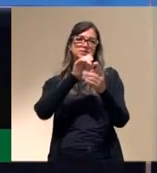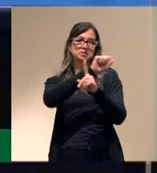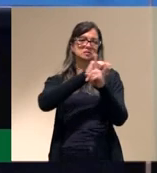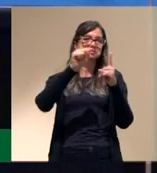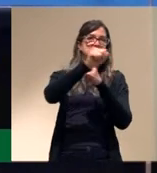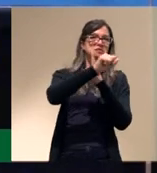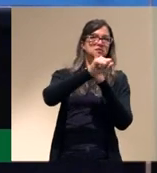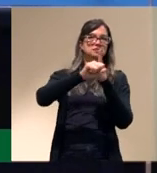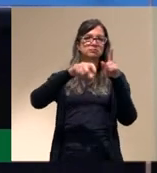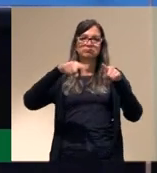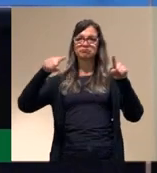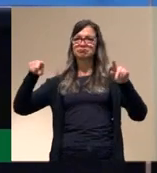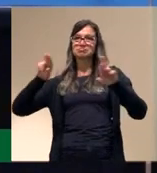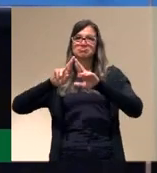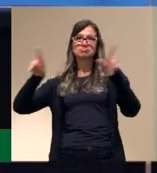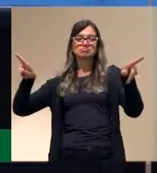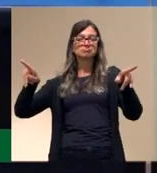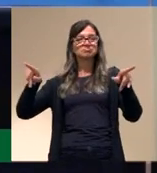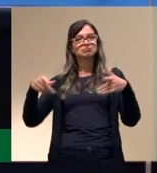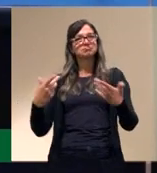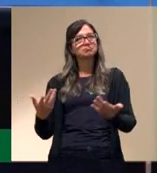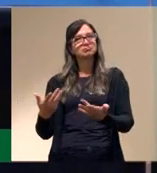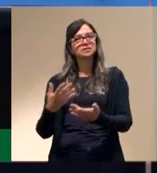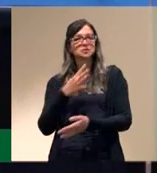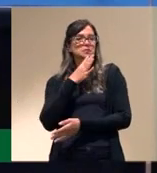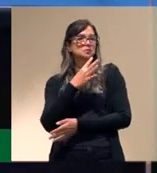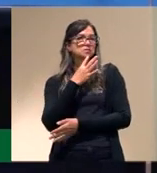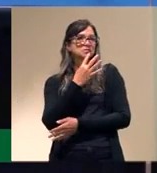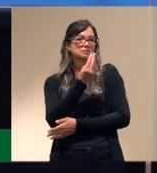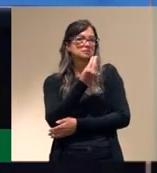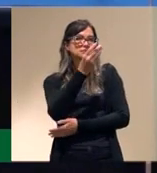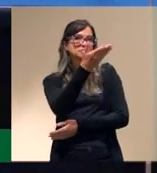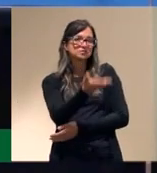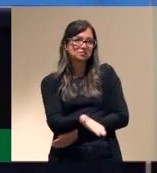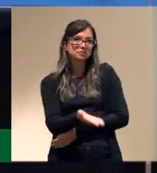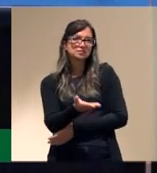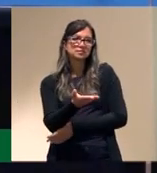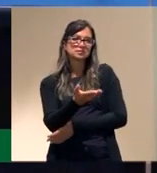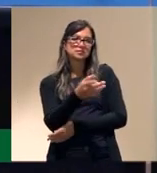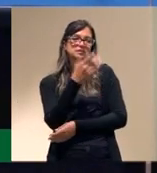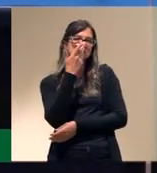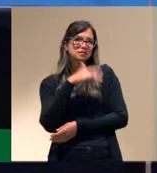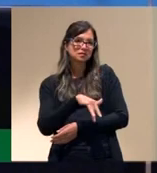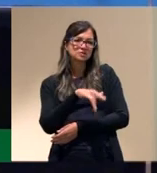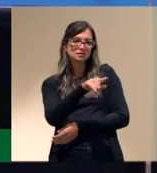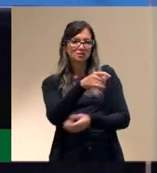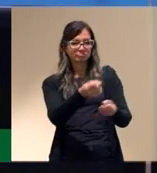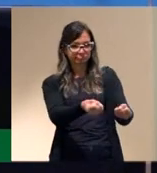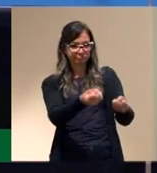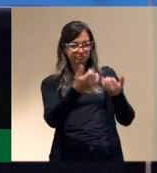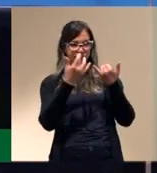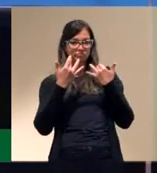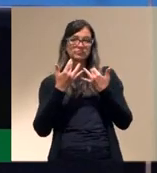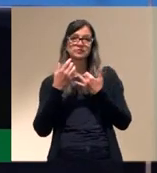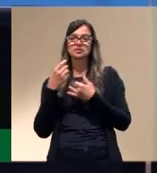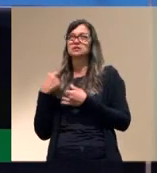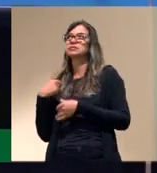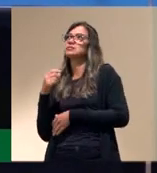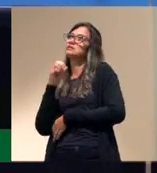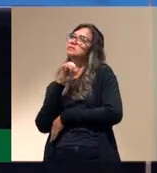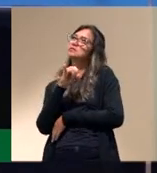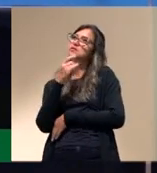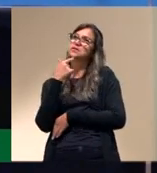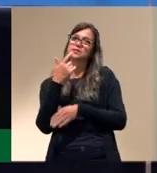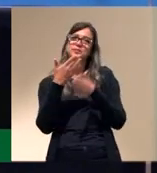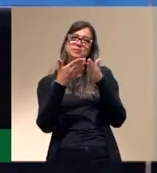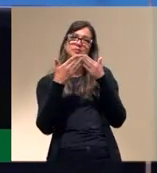socialmente. Como que eu vou conhecer o que as crianças expressam se eu peço para elas a